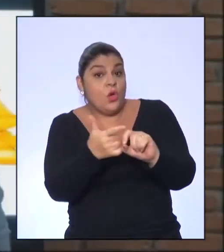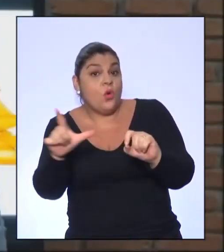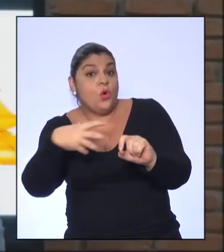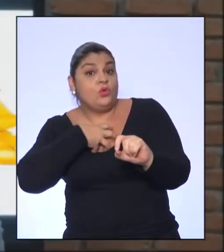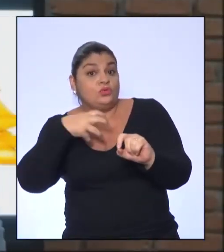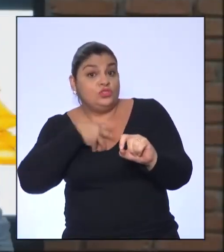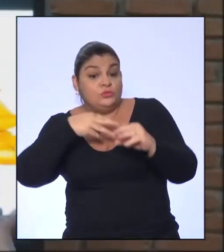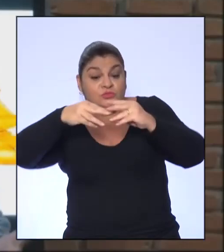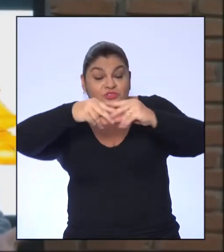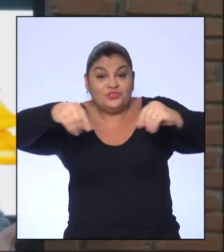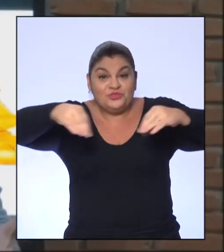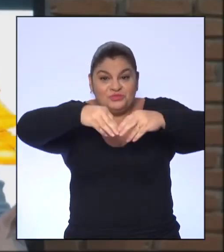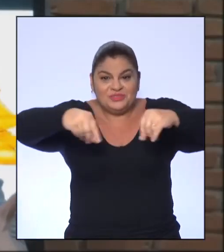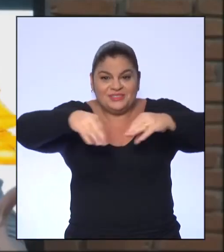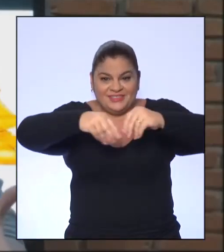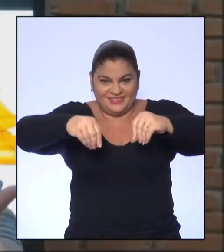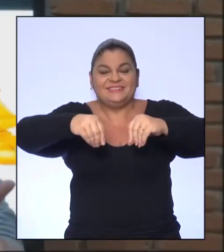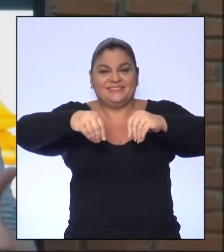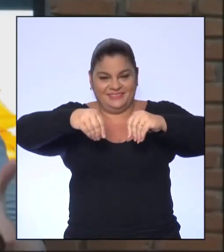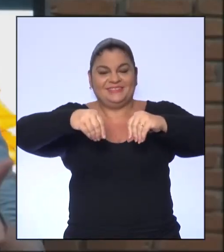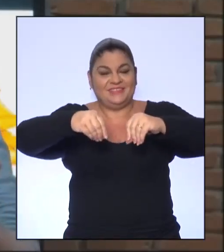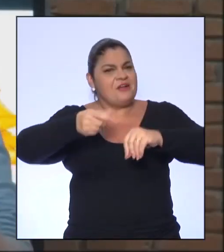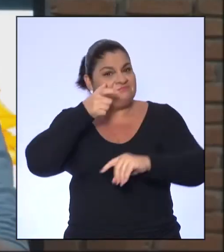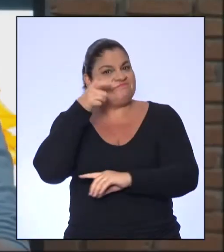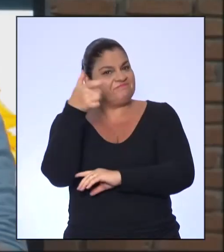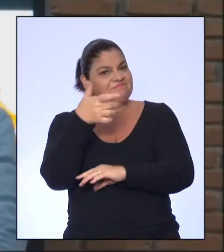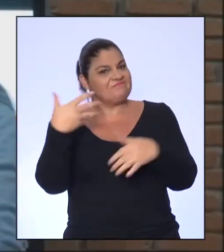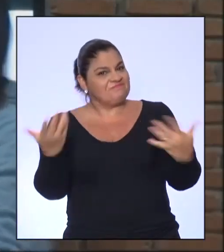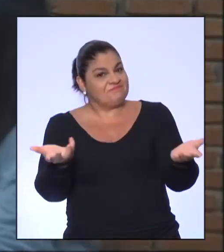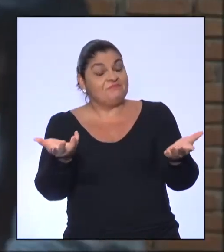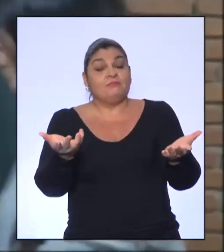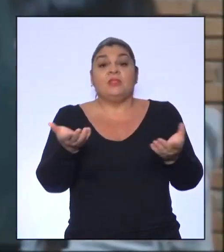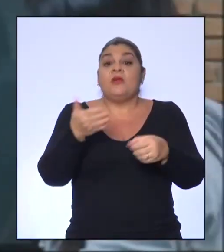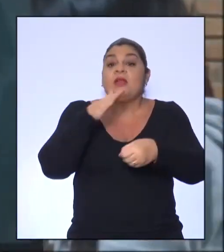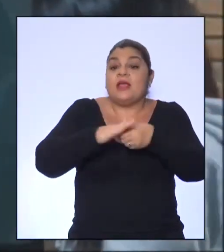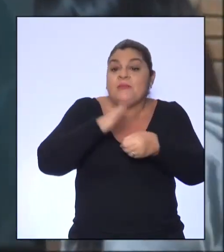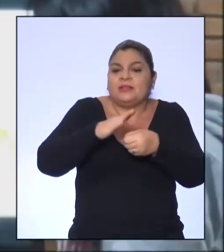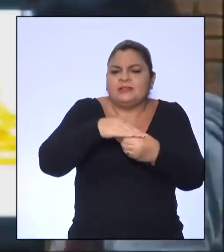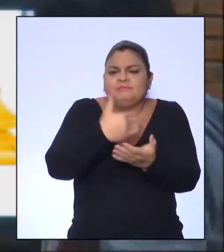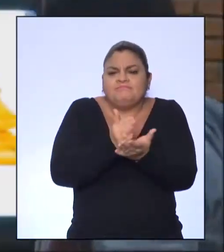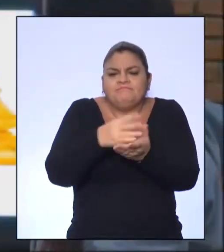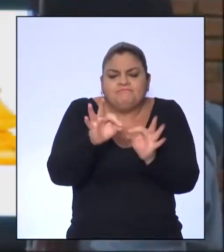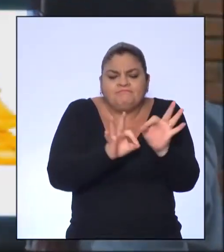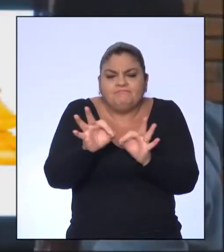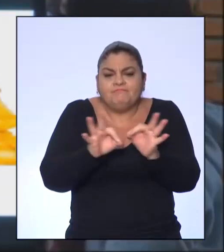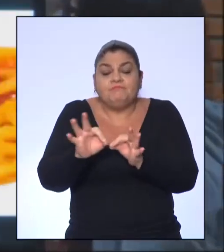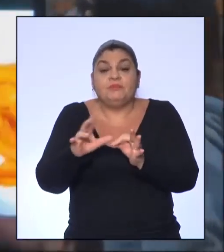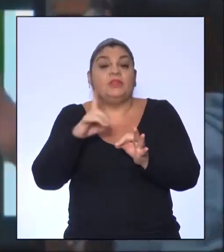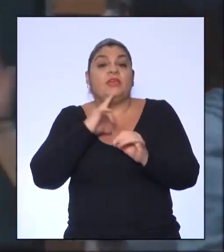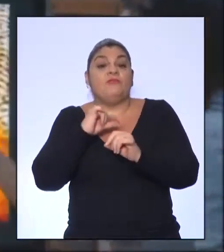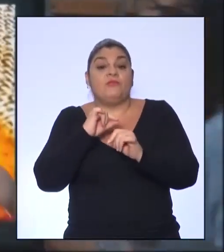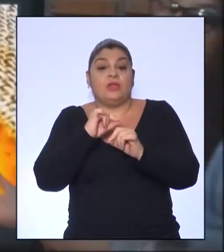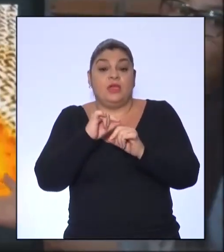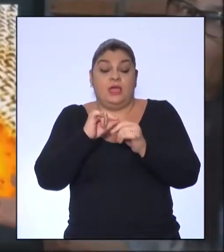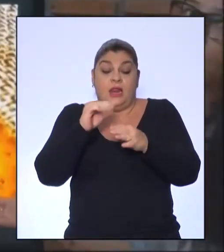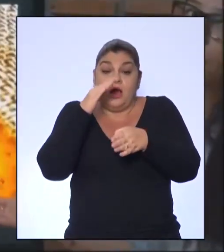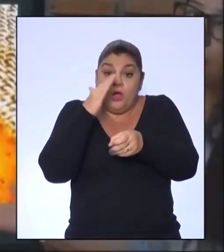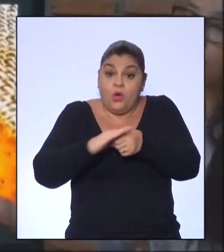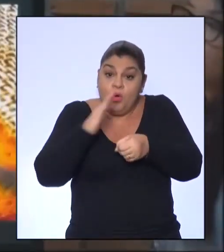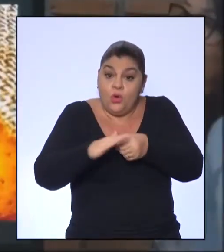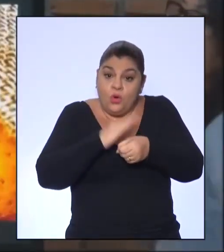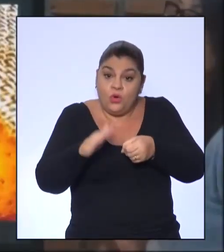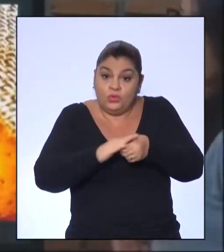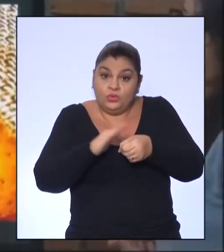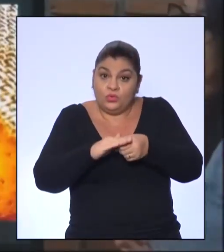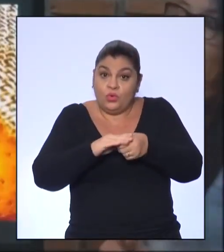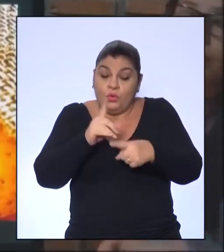tipo de substância. Olha só que interessante. No caso da batata, ocorreu primeiro o fracionamento da